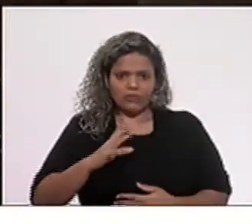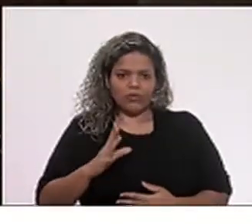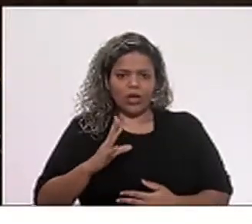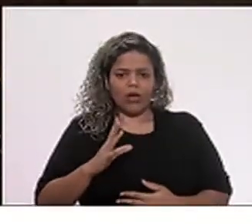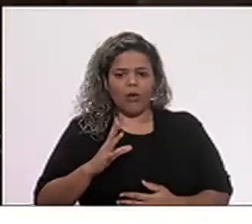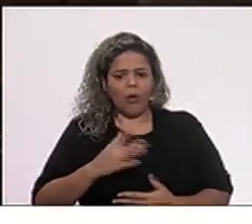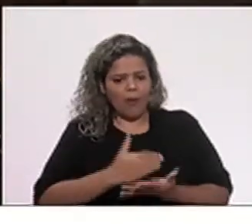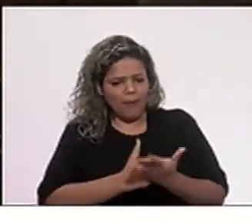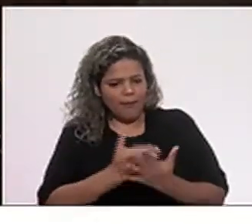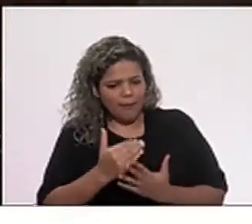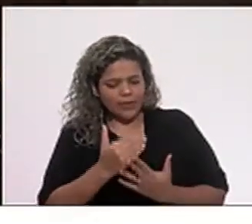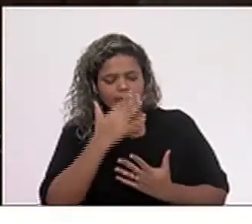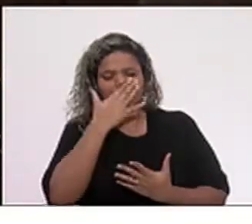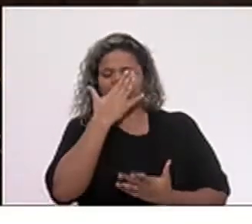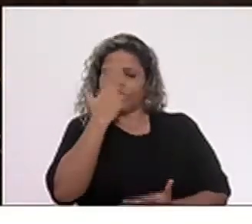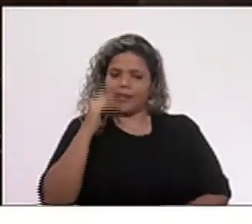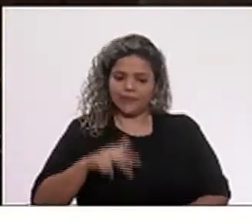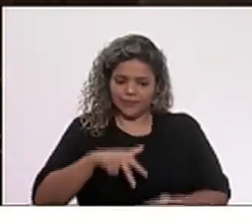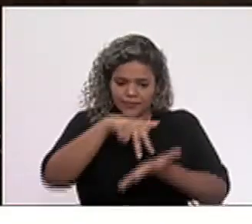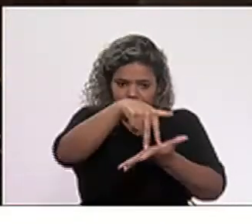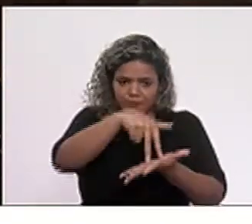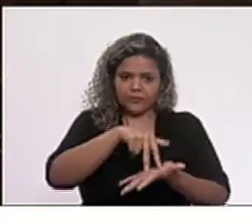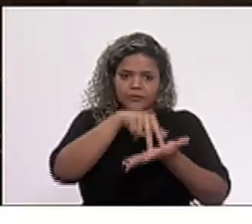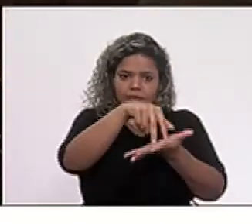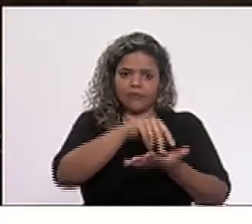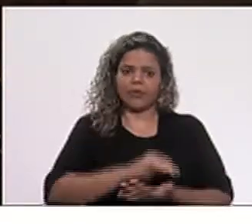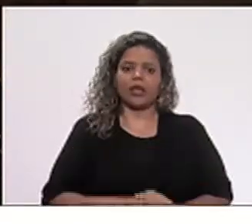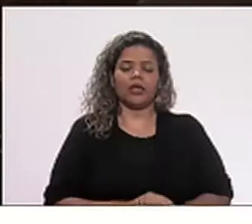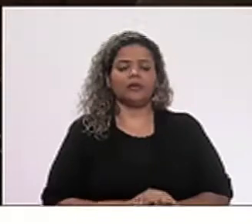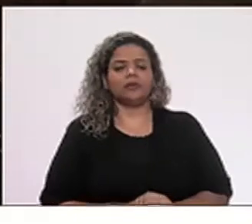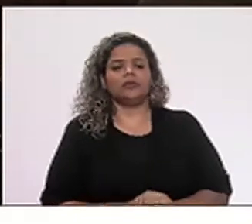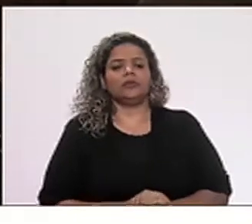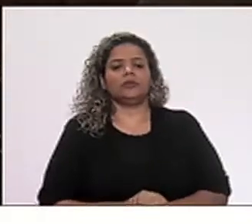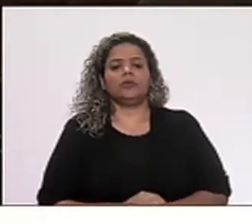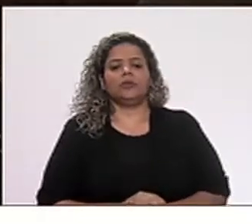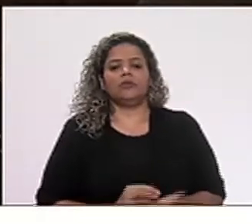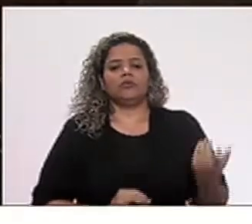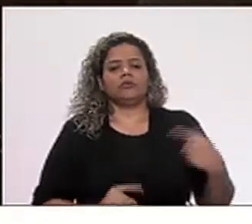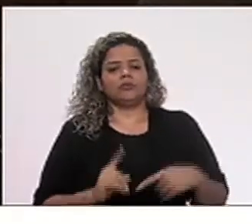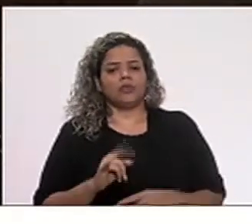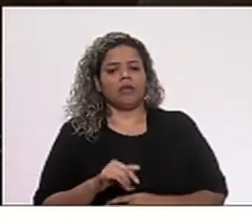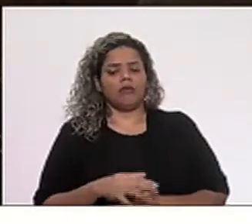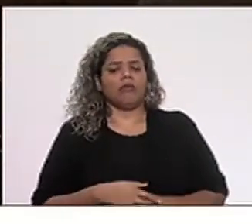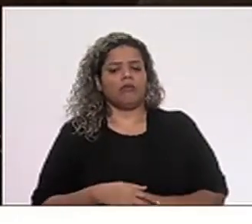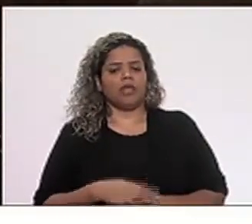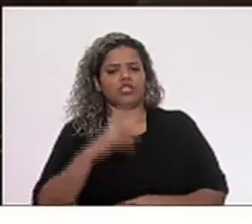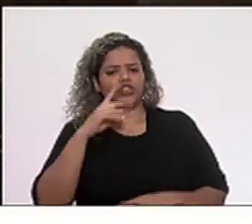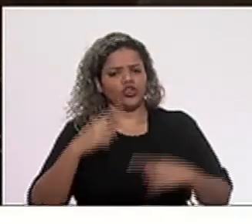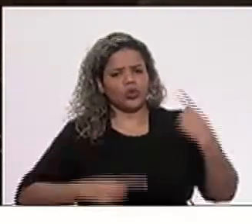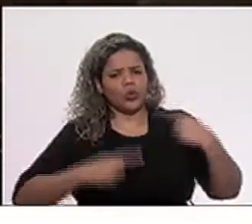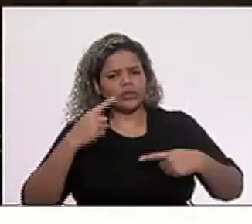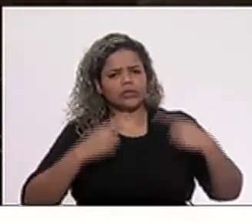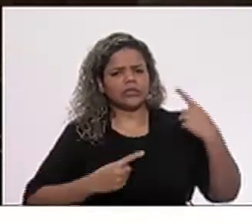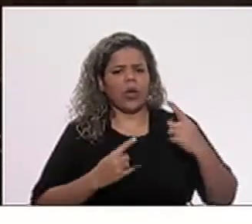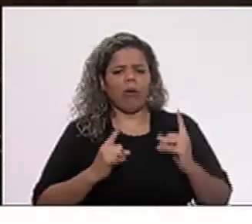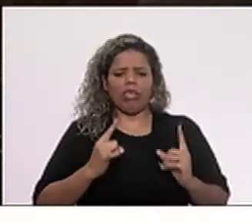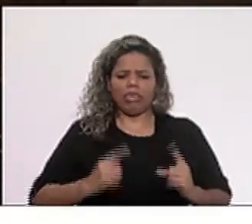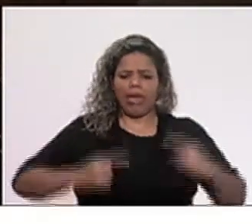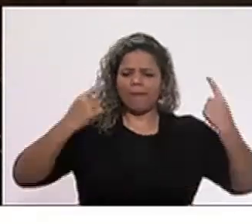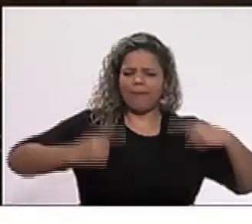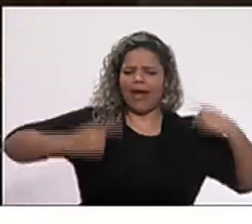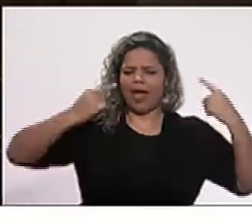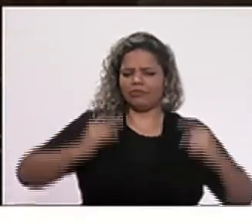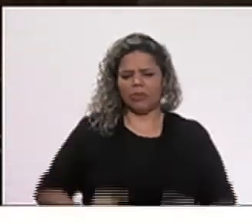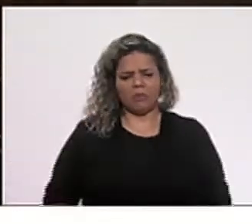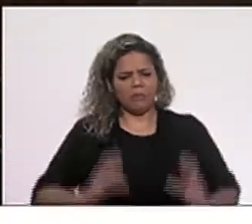aqui uma postura de diálogo, de discussão, de debate,